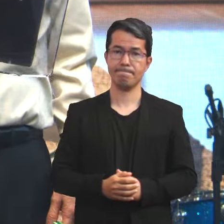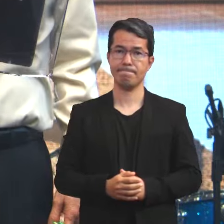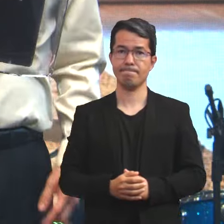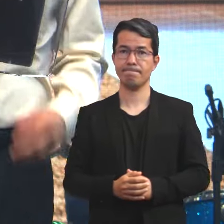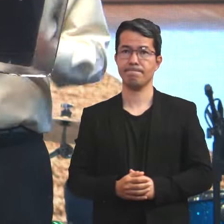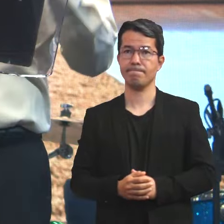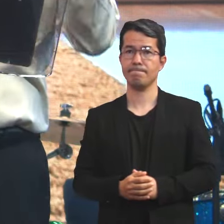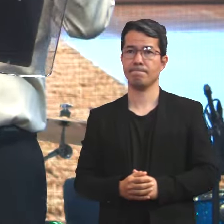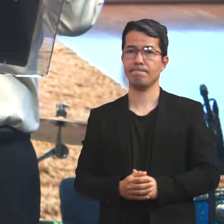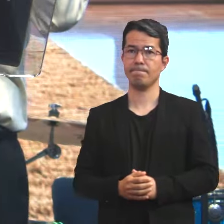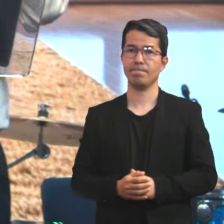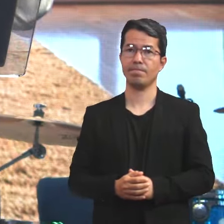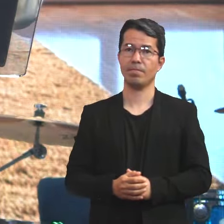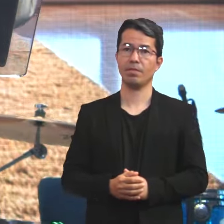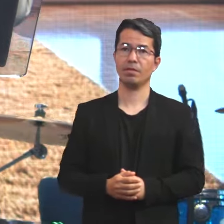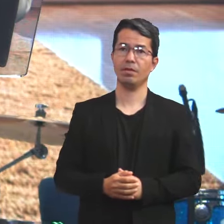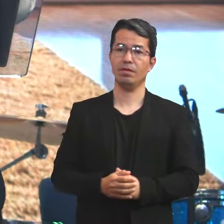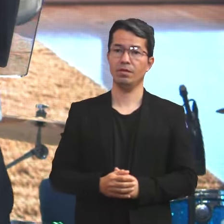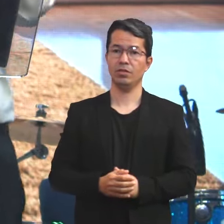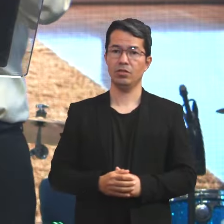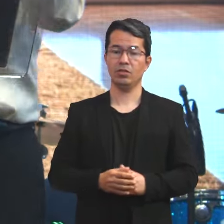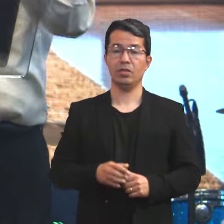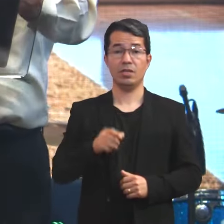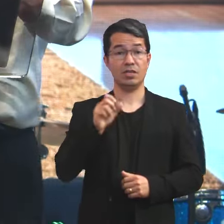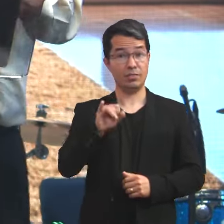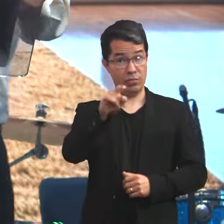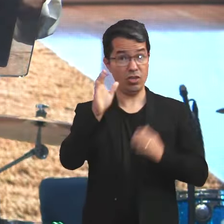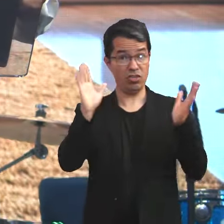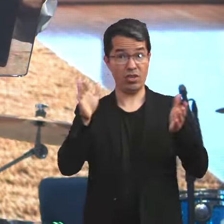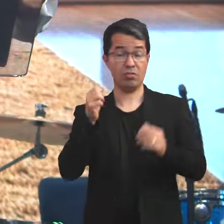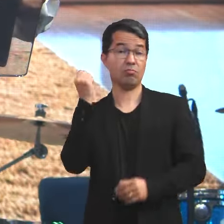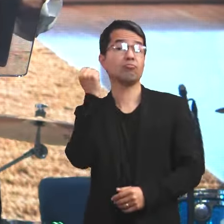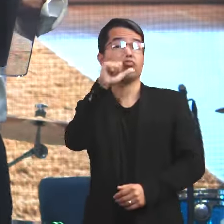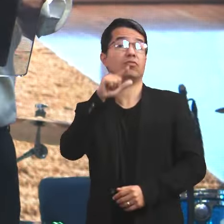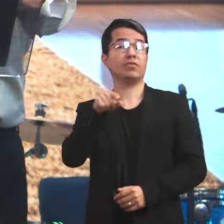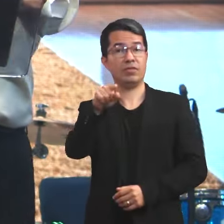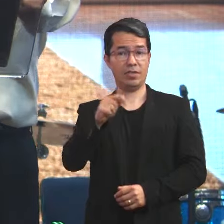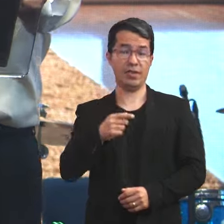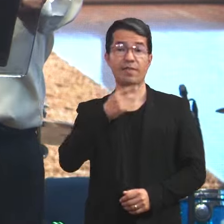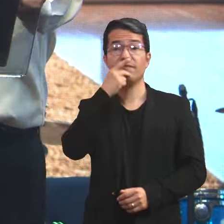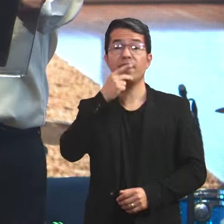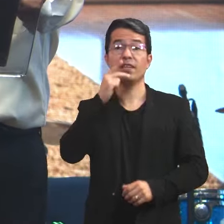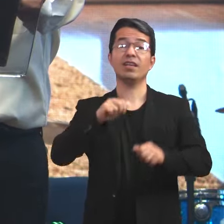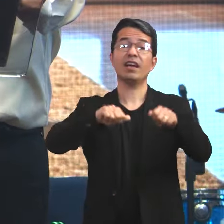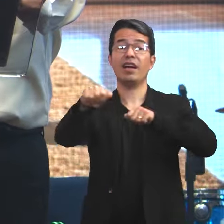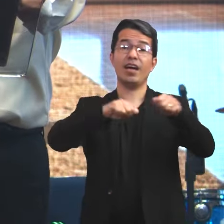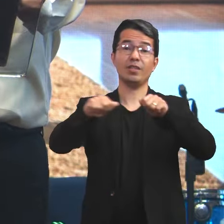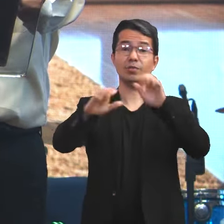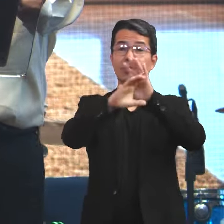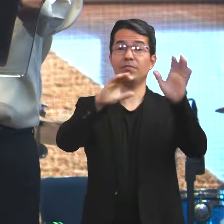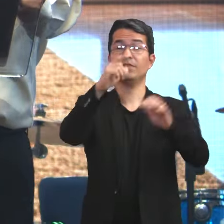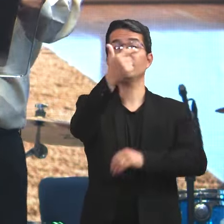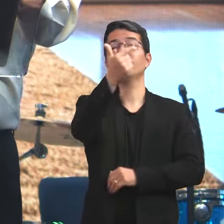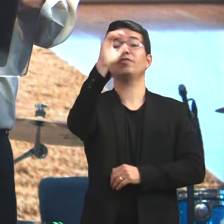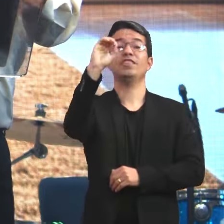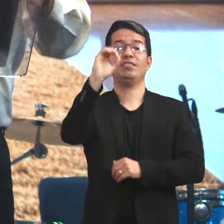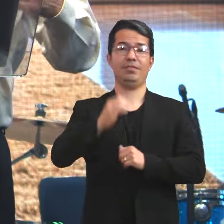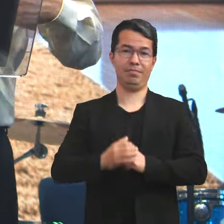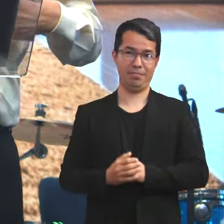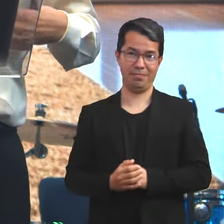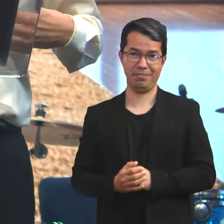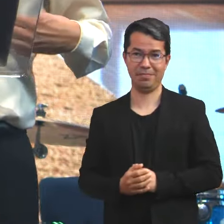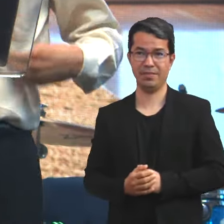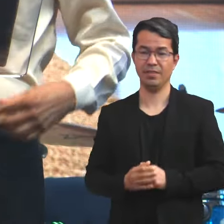20 mui B se ti Listo dice hechos Capítulo 20 muito bem se você já esver aberto diz Atos Capítulo